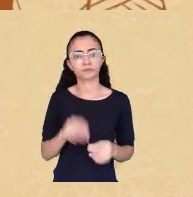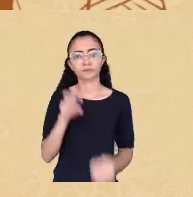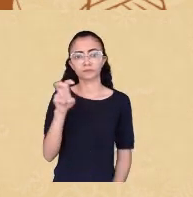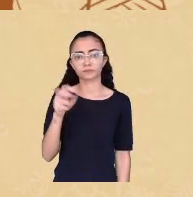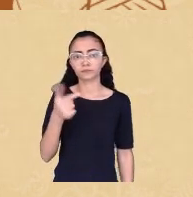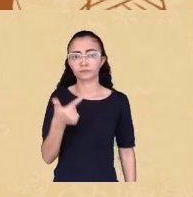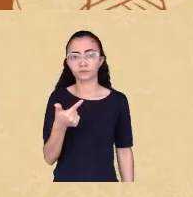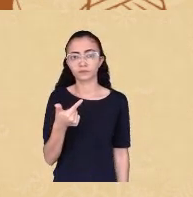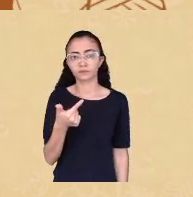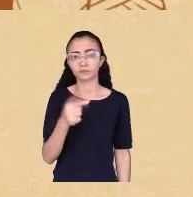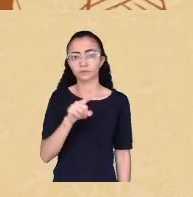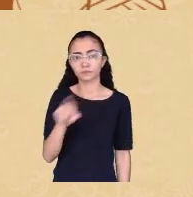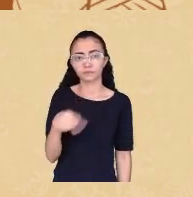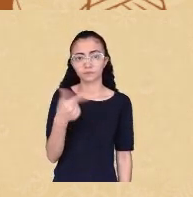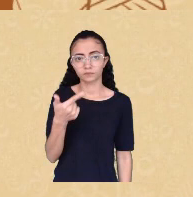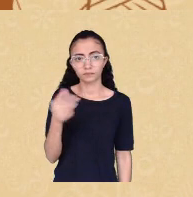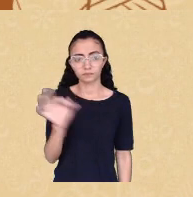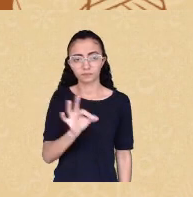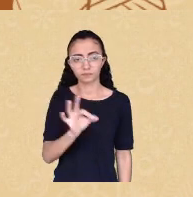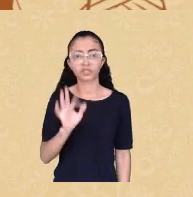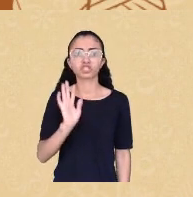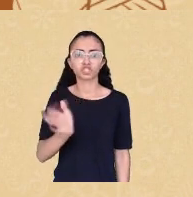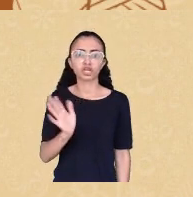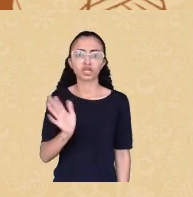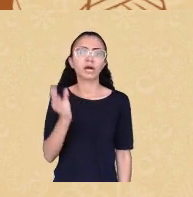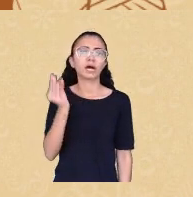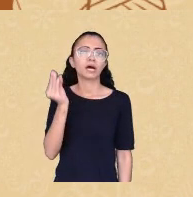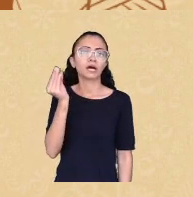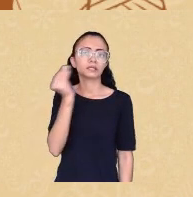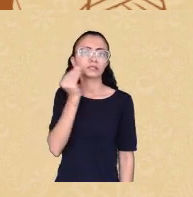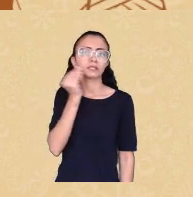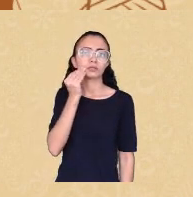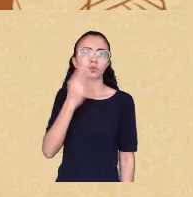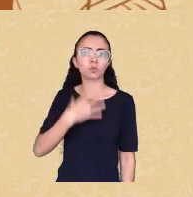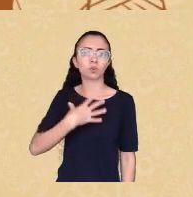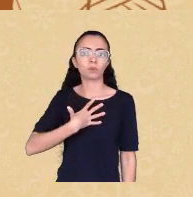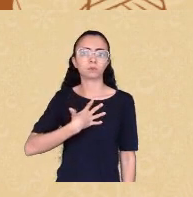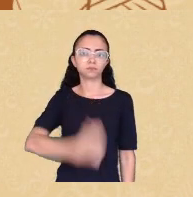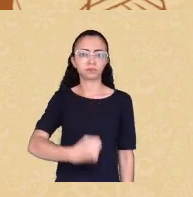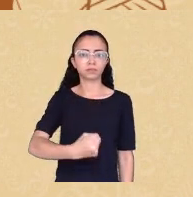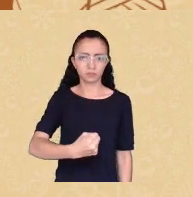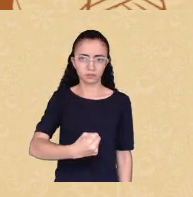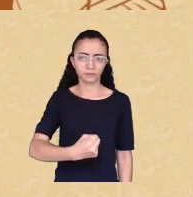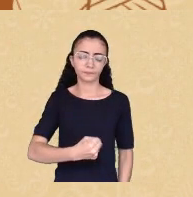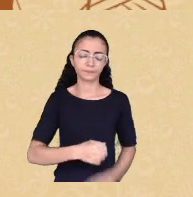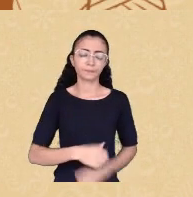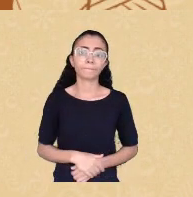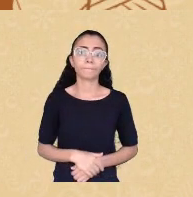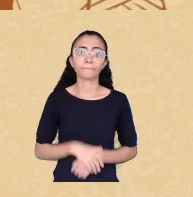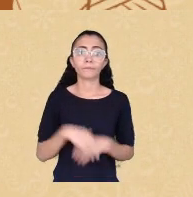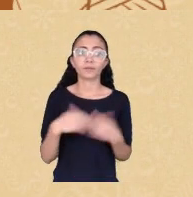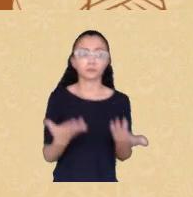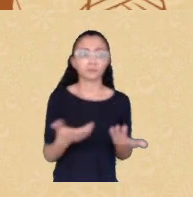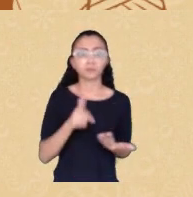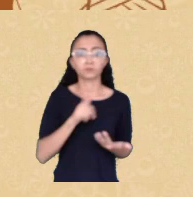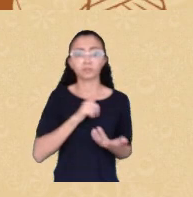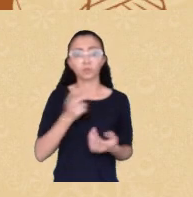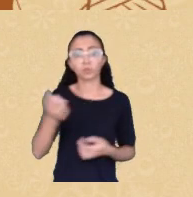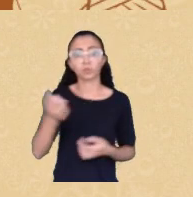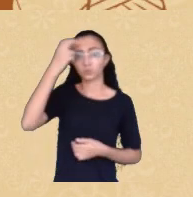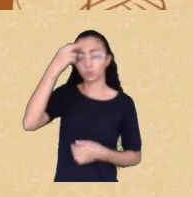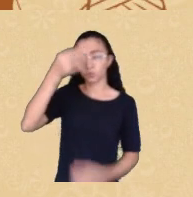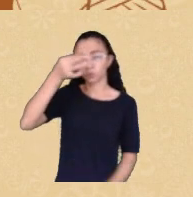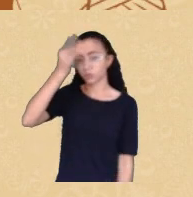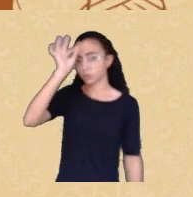52,2% já tentaram se matar. A gente viu que tem uma comunidade, tem toda uma cultura na Índia das rígidas, elas têm